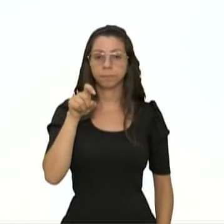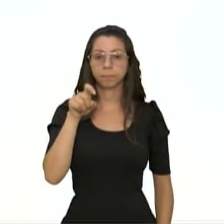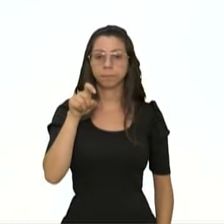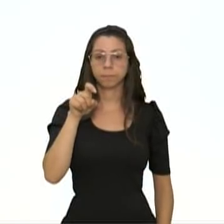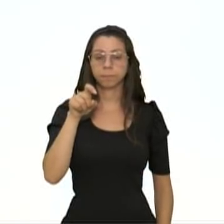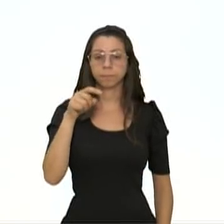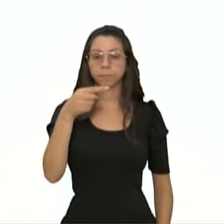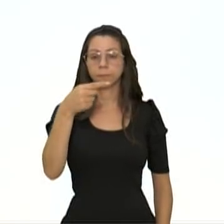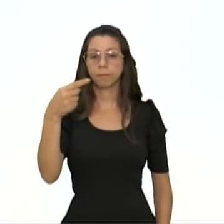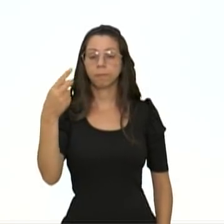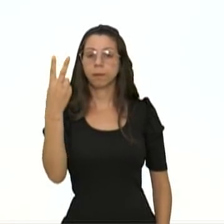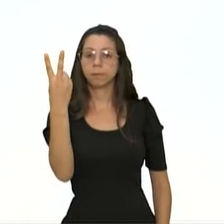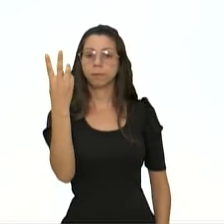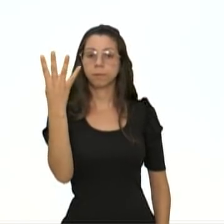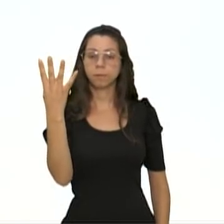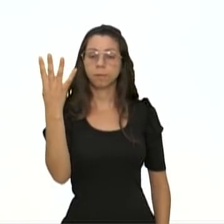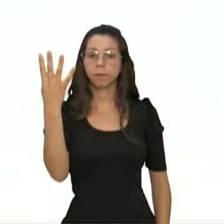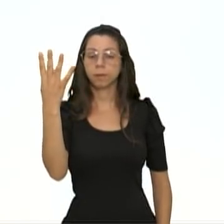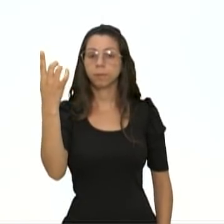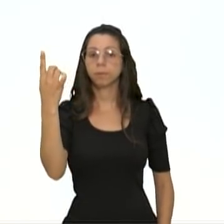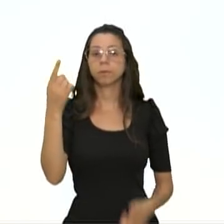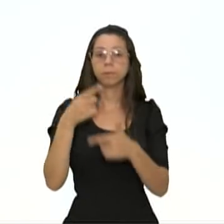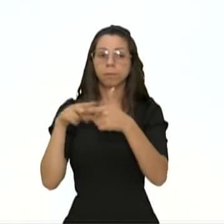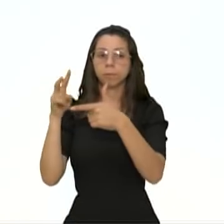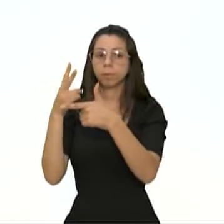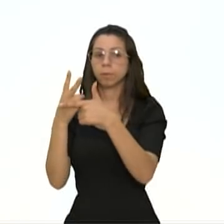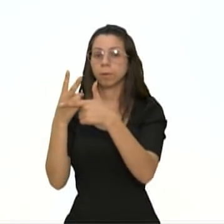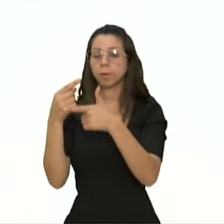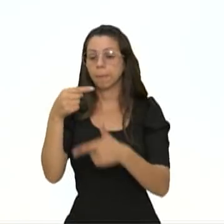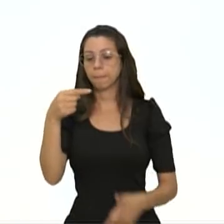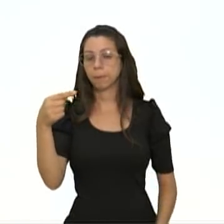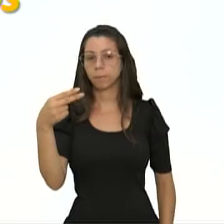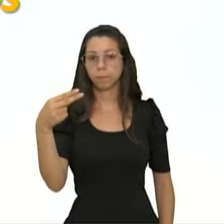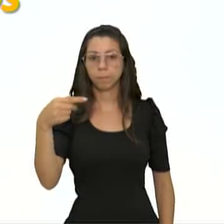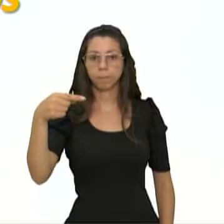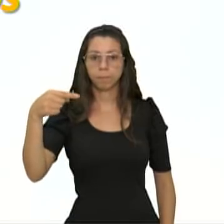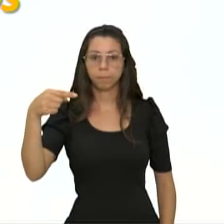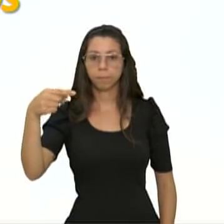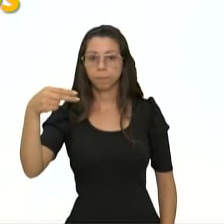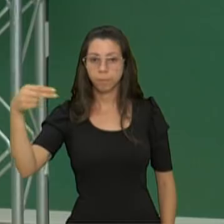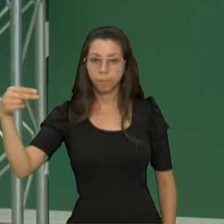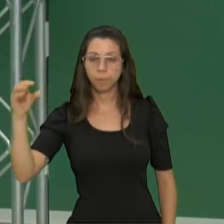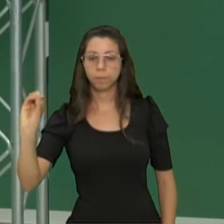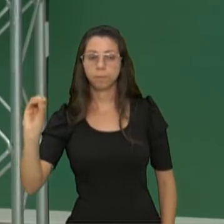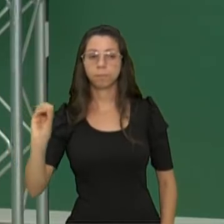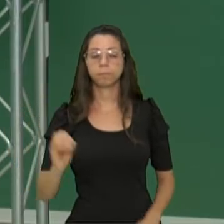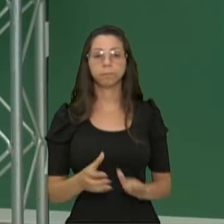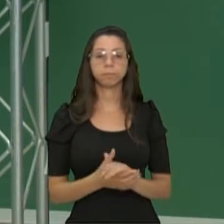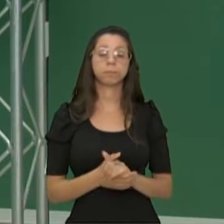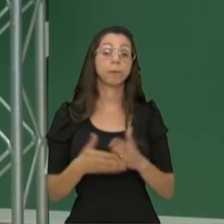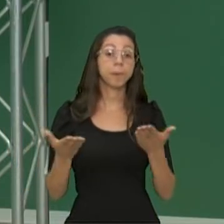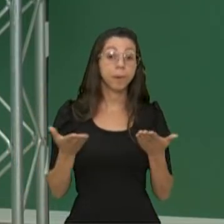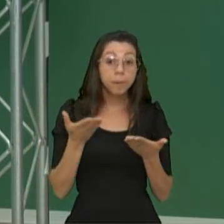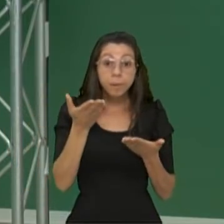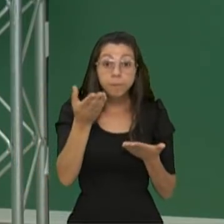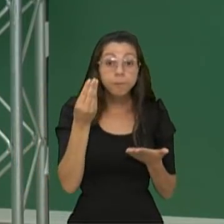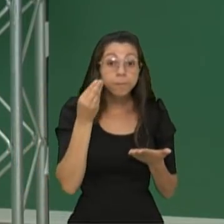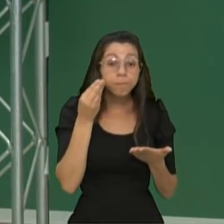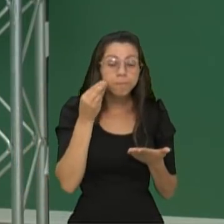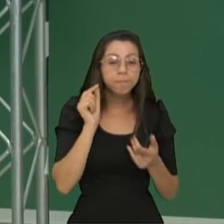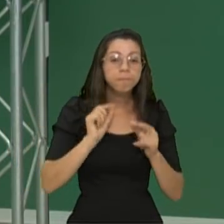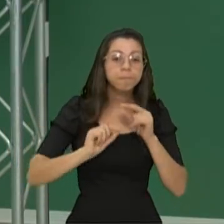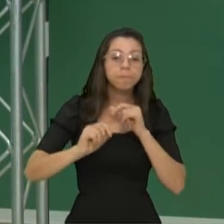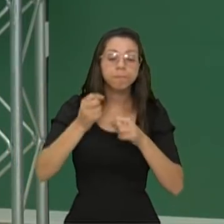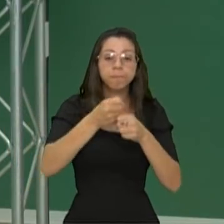e menos 24 dividido por 2, menos 12, igual a 0. E agora é a sua vez de de